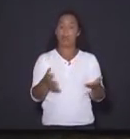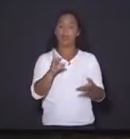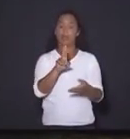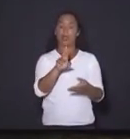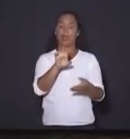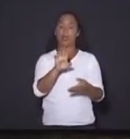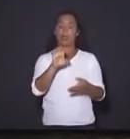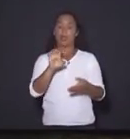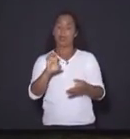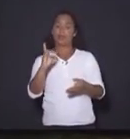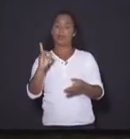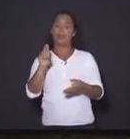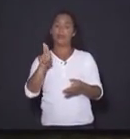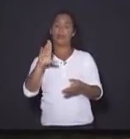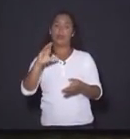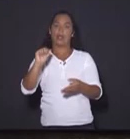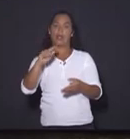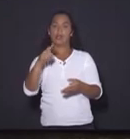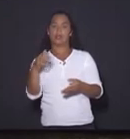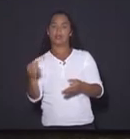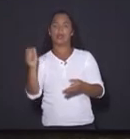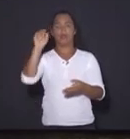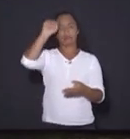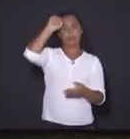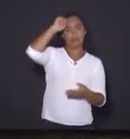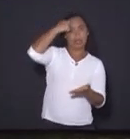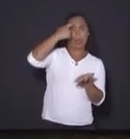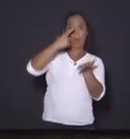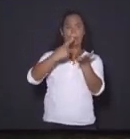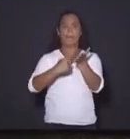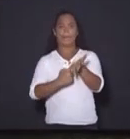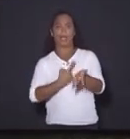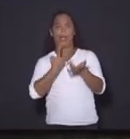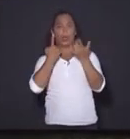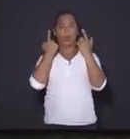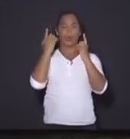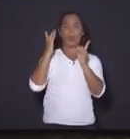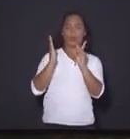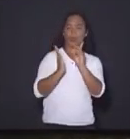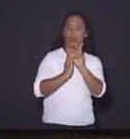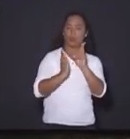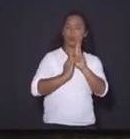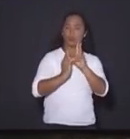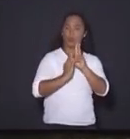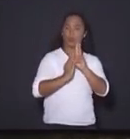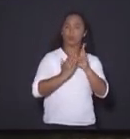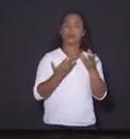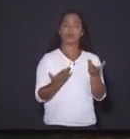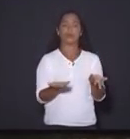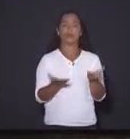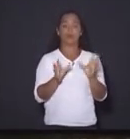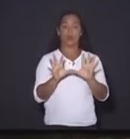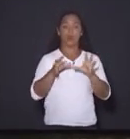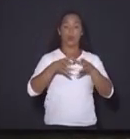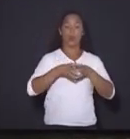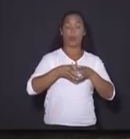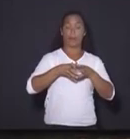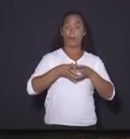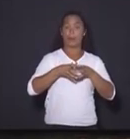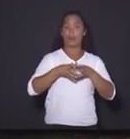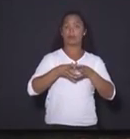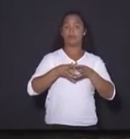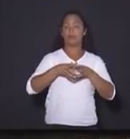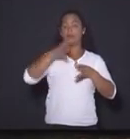todos nós negros brancos indígenas de qualquer grupo e pertencimento étnico racial aprendemos